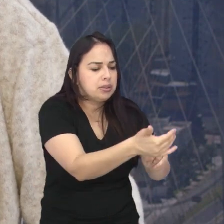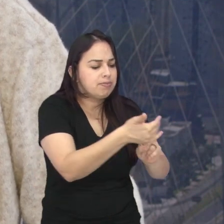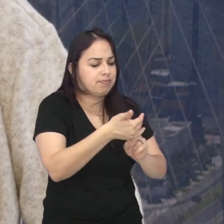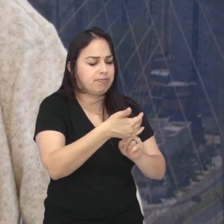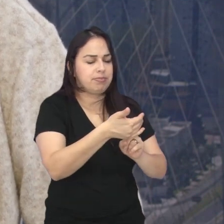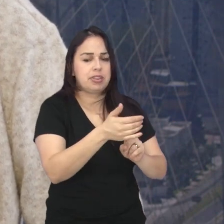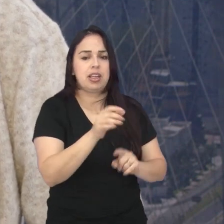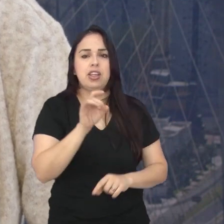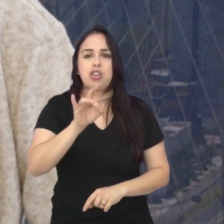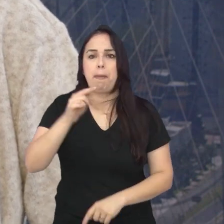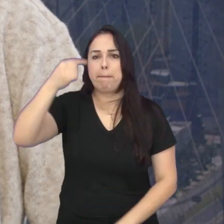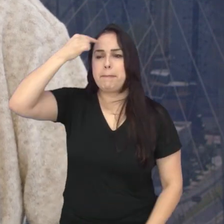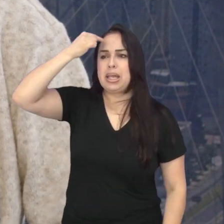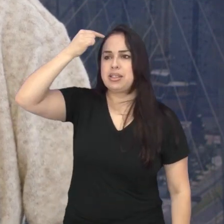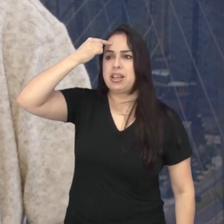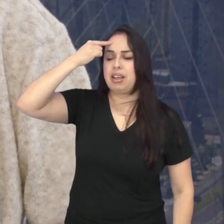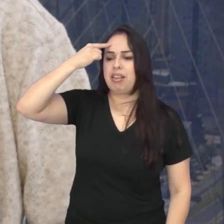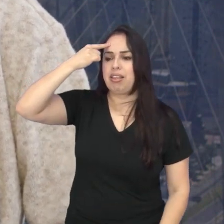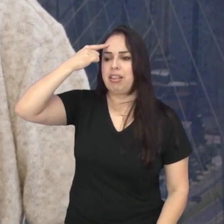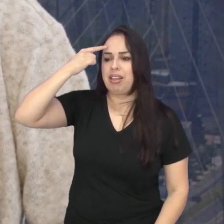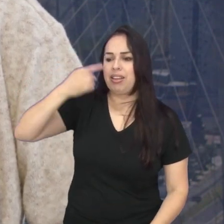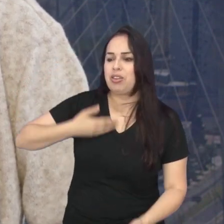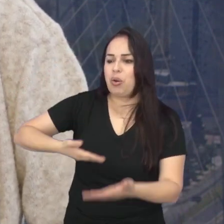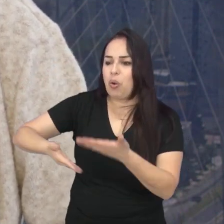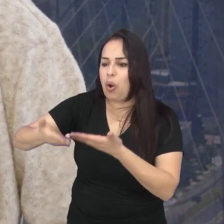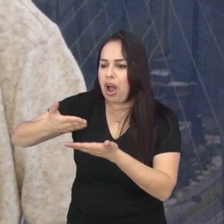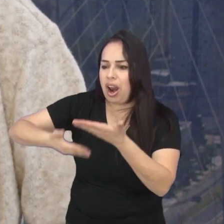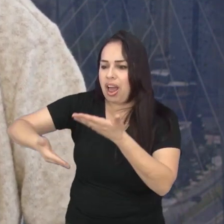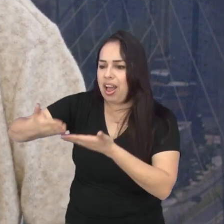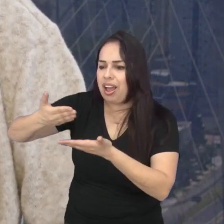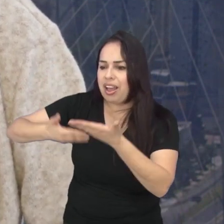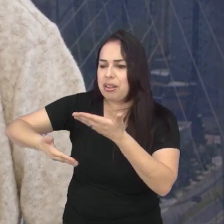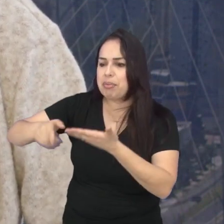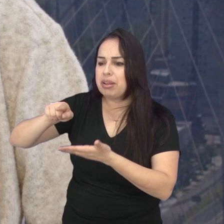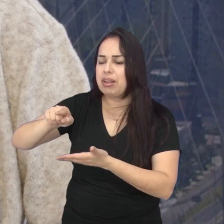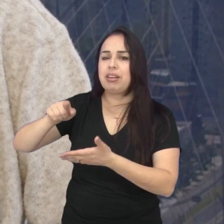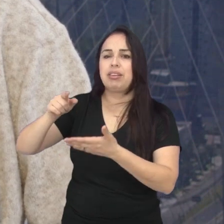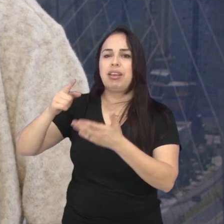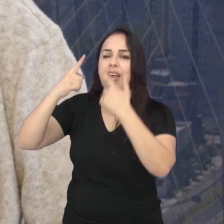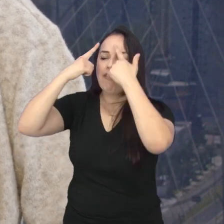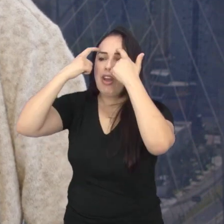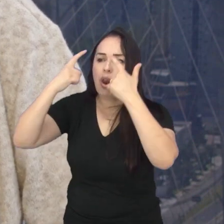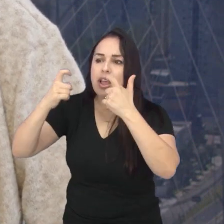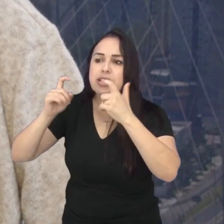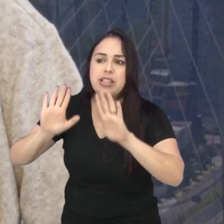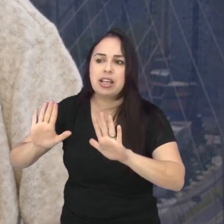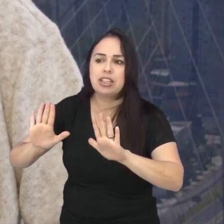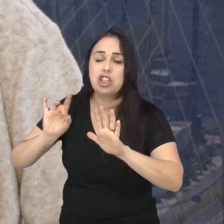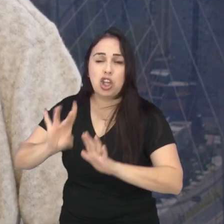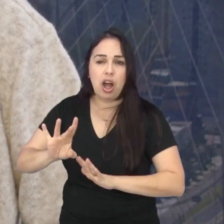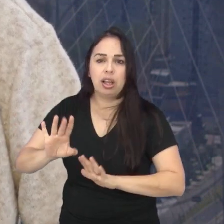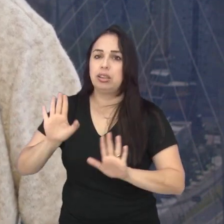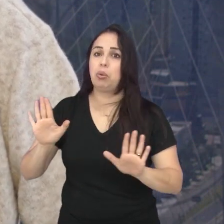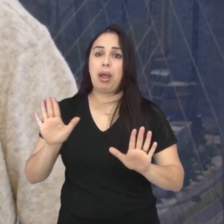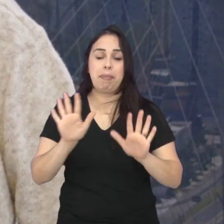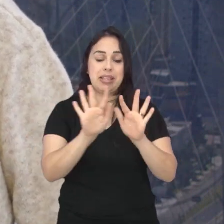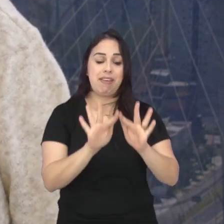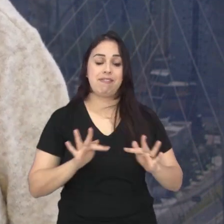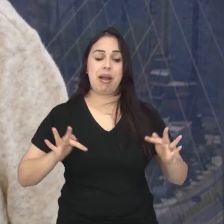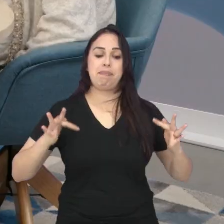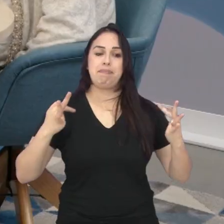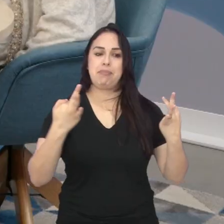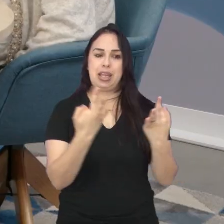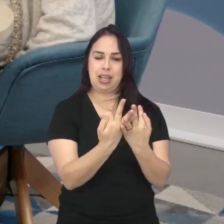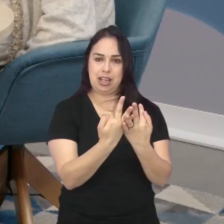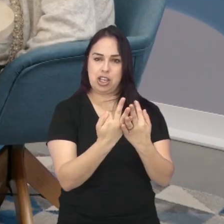quando você trata apenas da violência doméstica dentro do relacionamento amoroso, mas não trata da visão familiar. Sim,